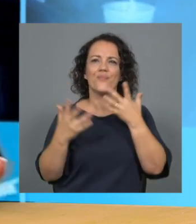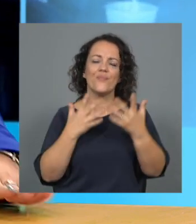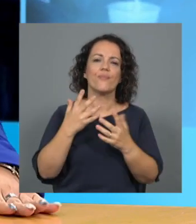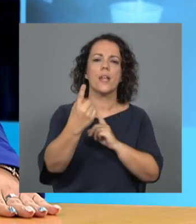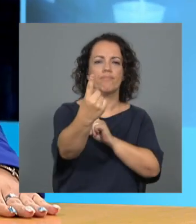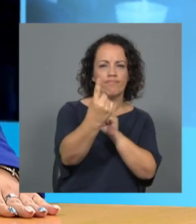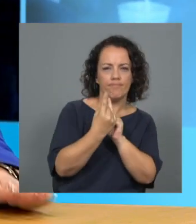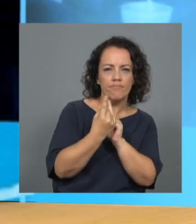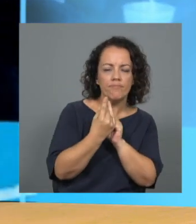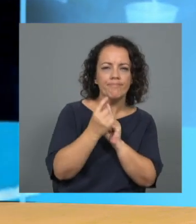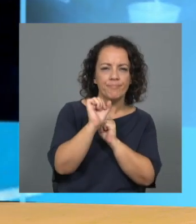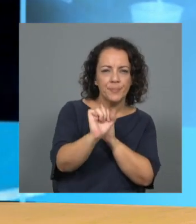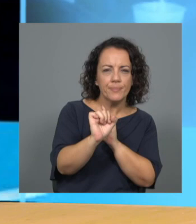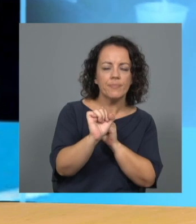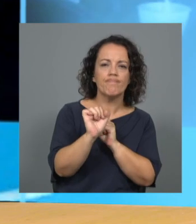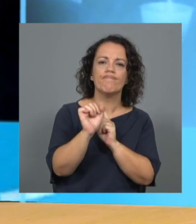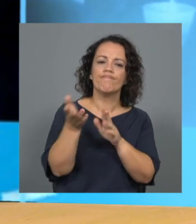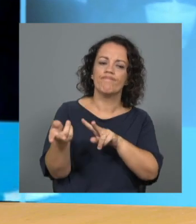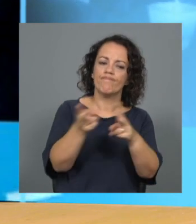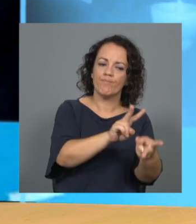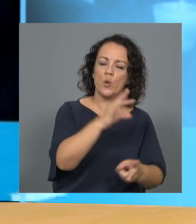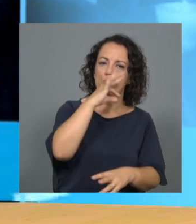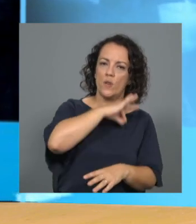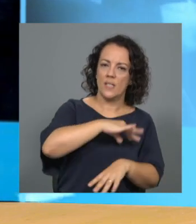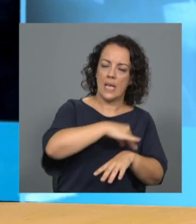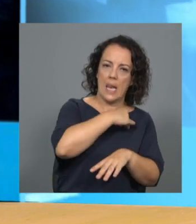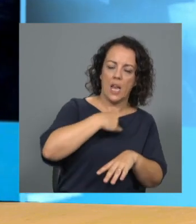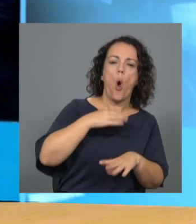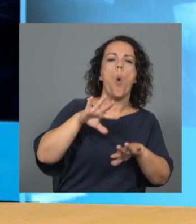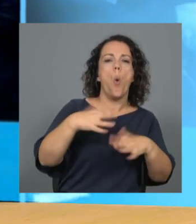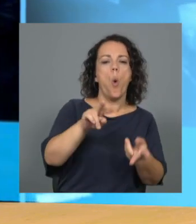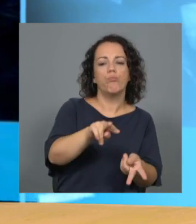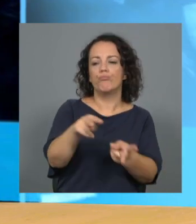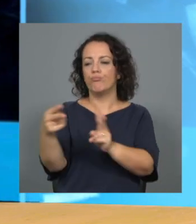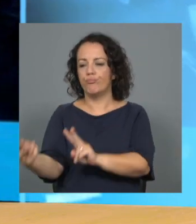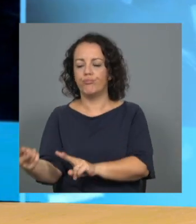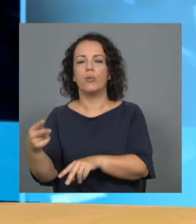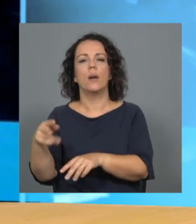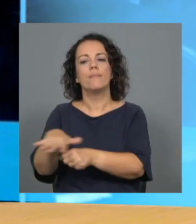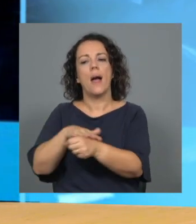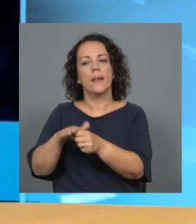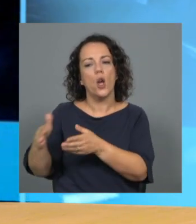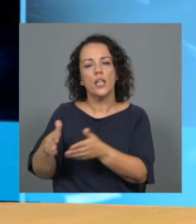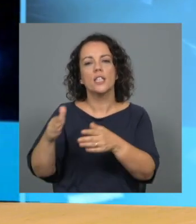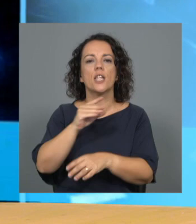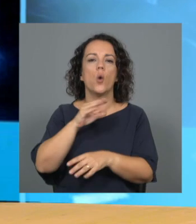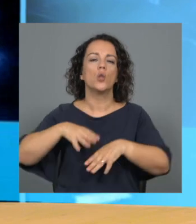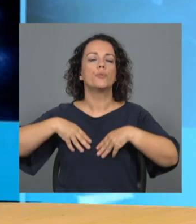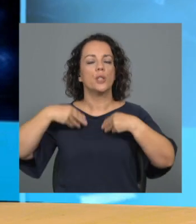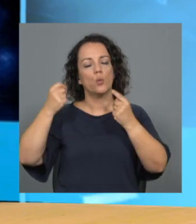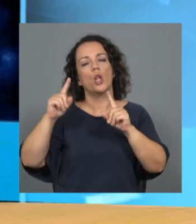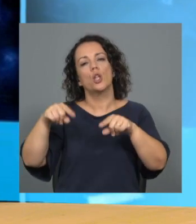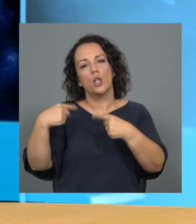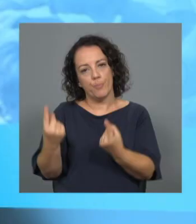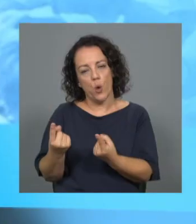distinção se é para profissional clínico ou se é para a direção espiritual e depois, através do Padre Nuno, façam então a